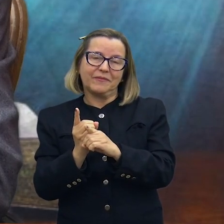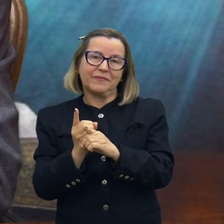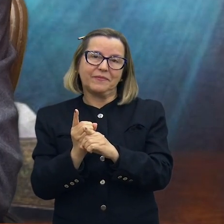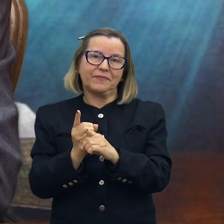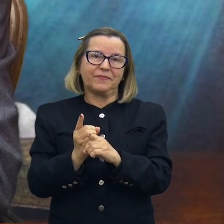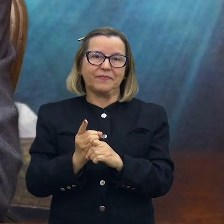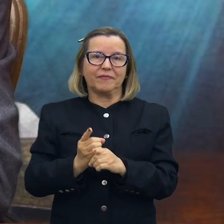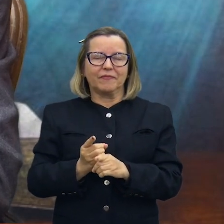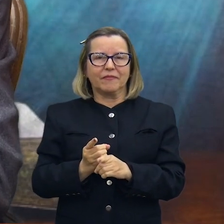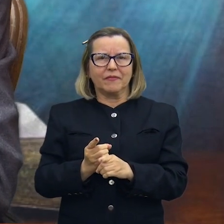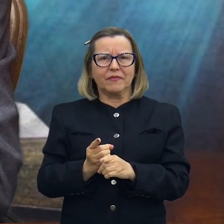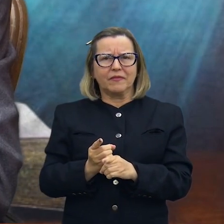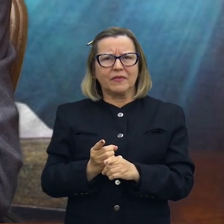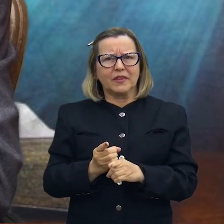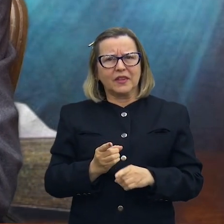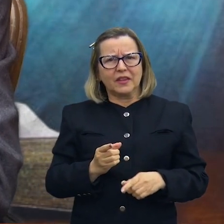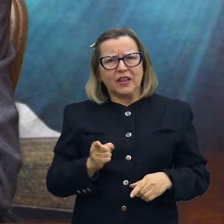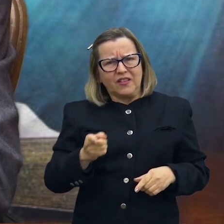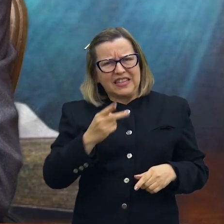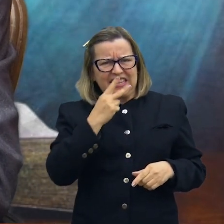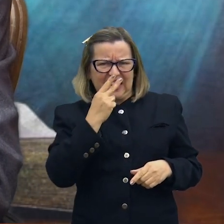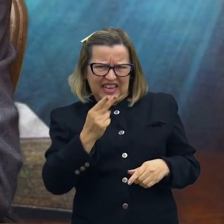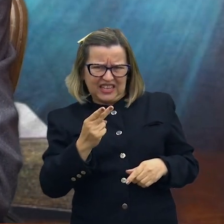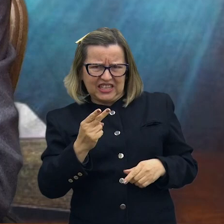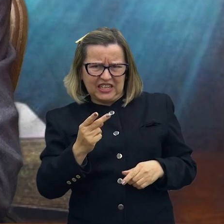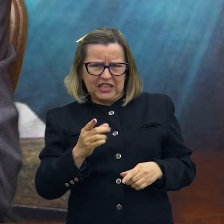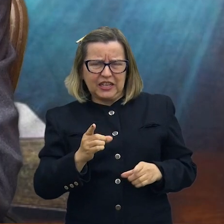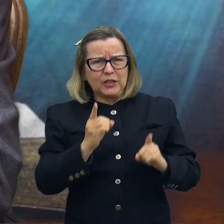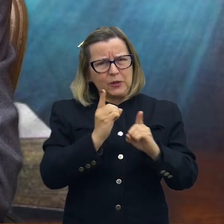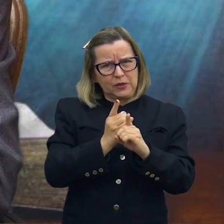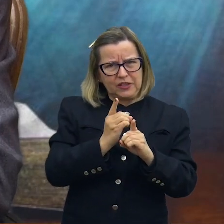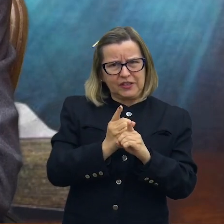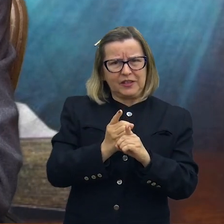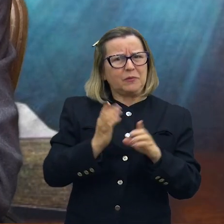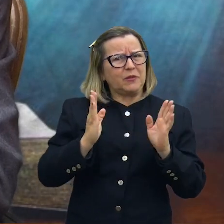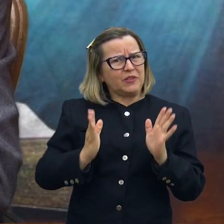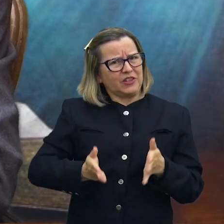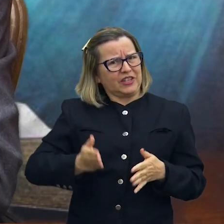discípulos? Eles já não viviam com ele há muito tempo?